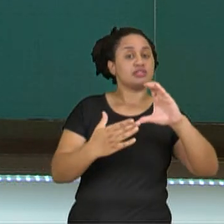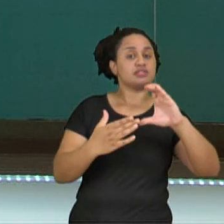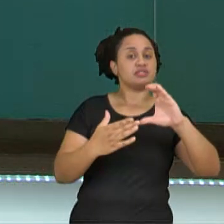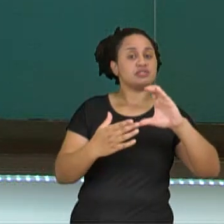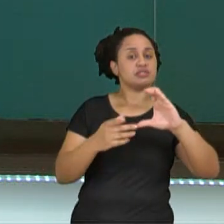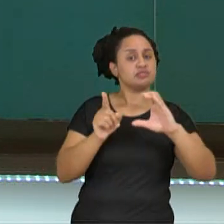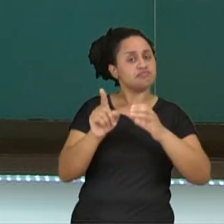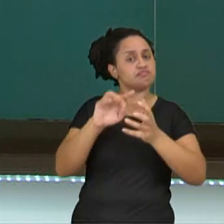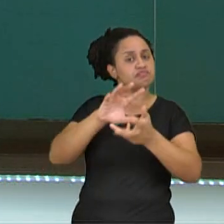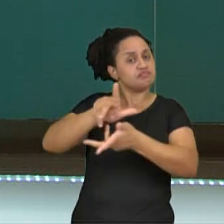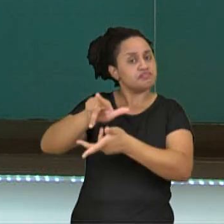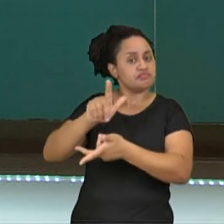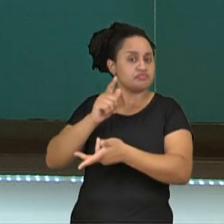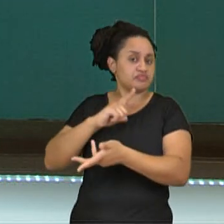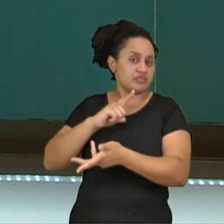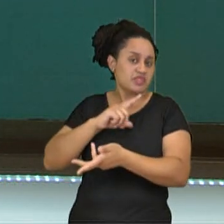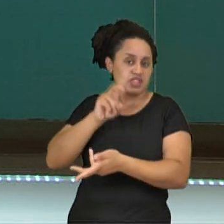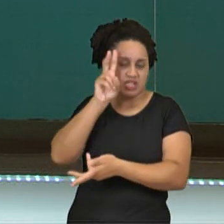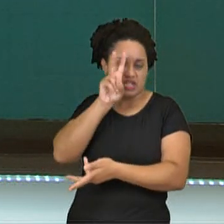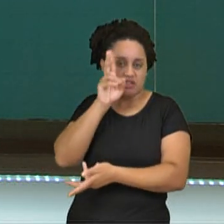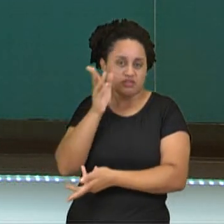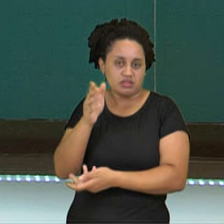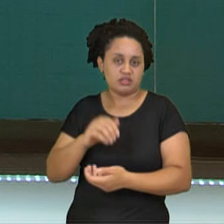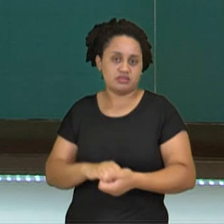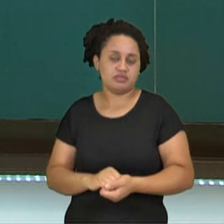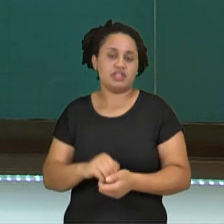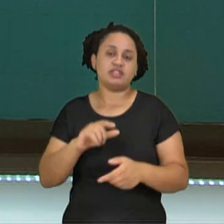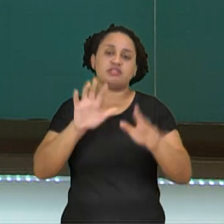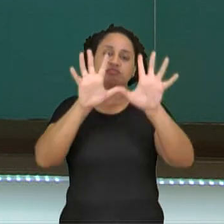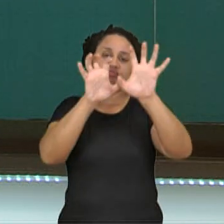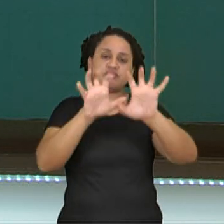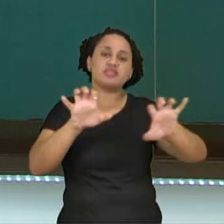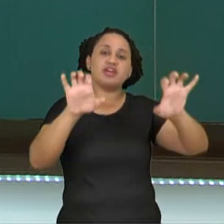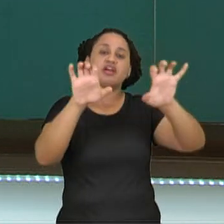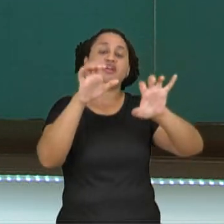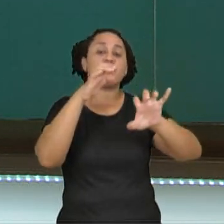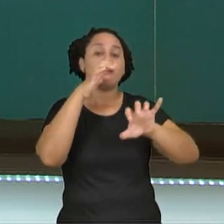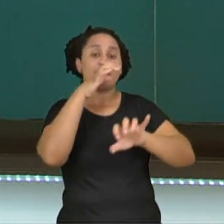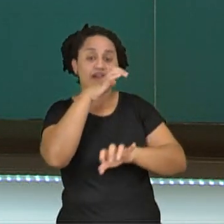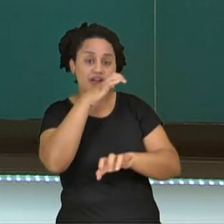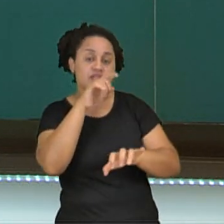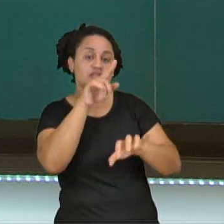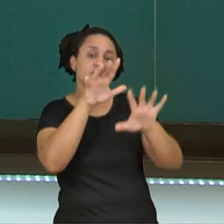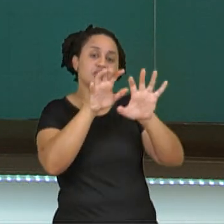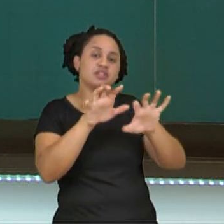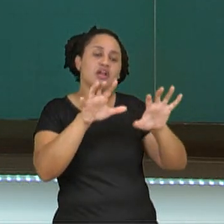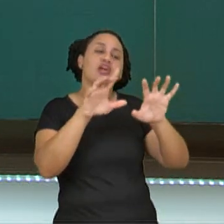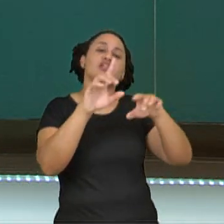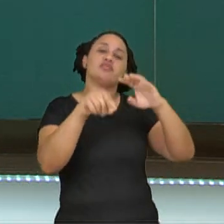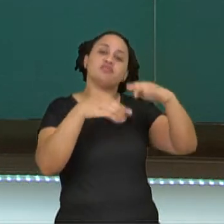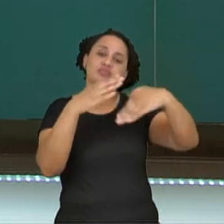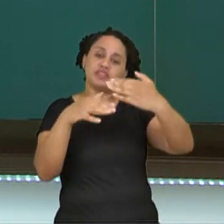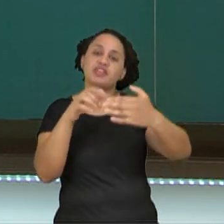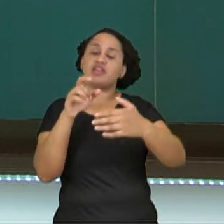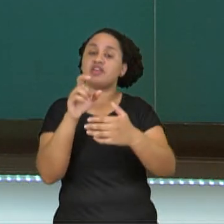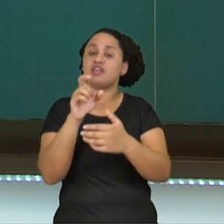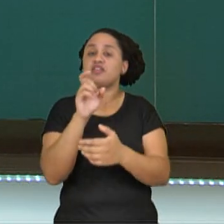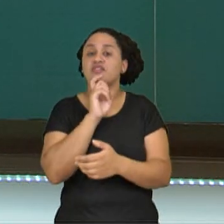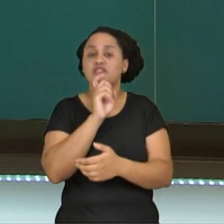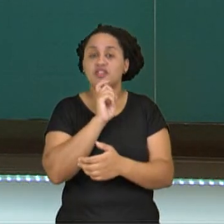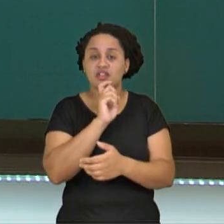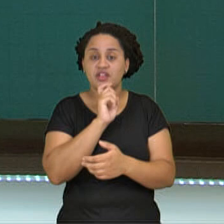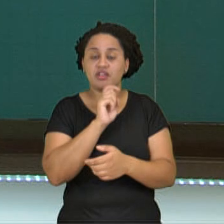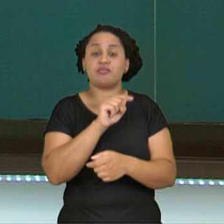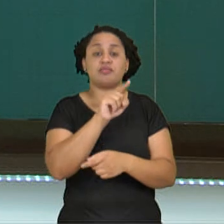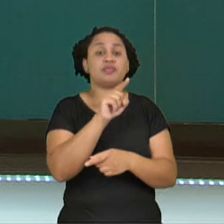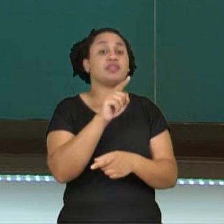deste planeta que a gente leu? Gases quentes, e esses gases resfriaram, que esse planeta